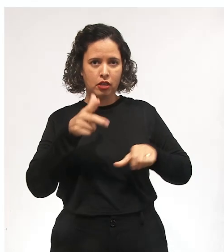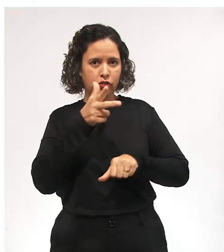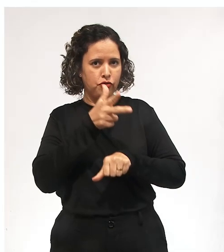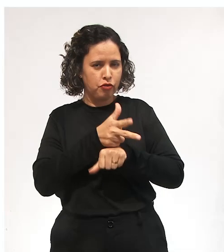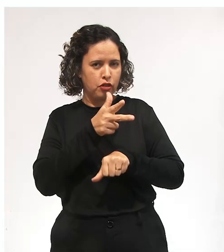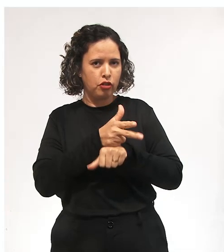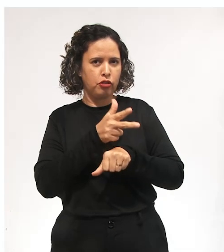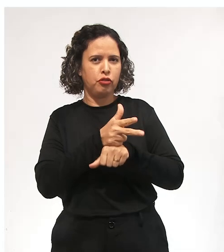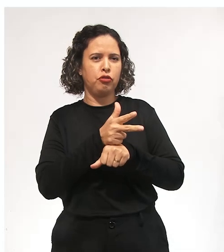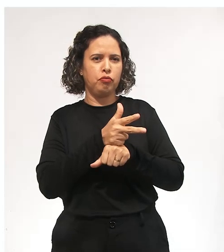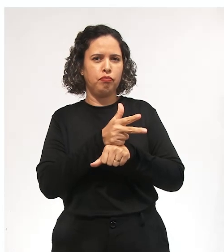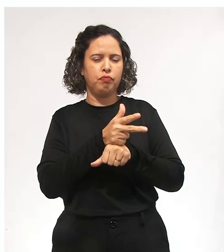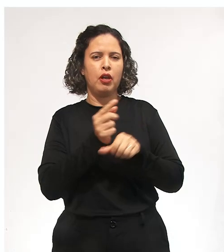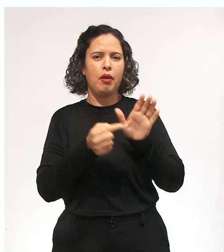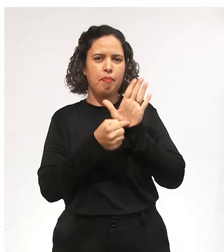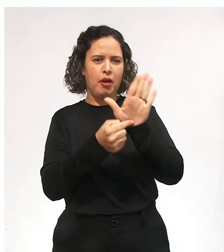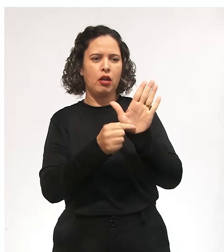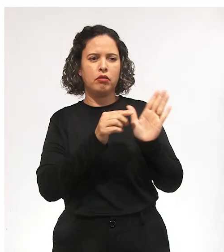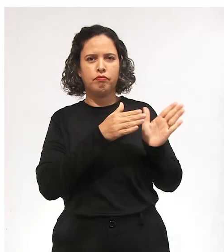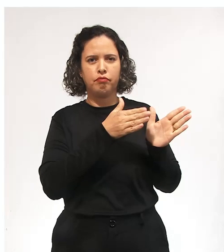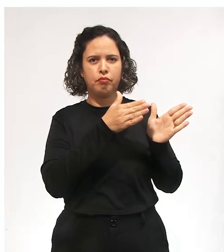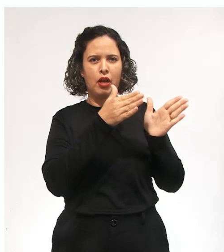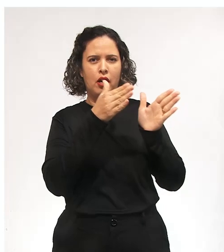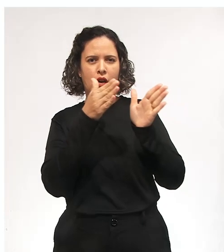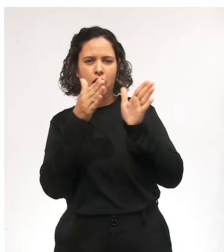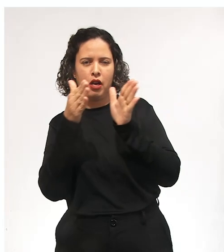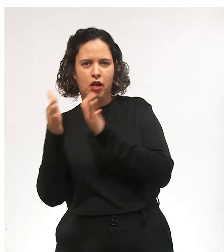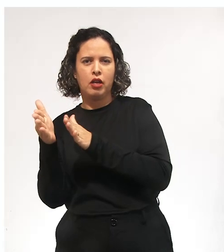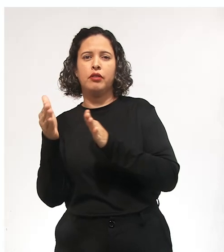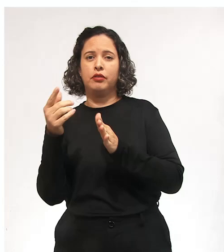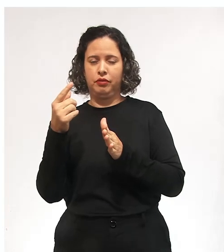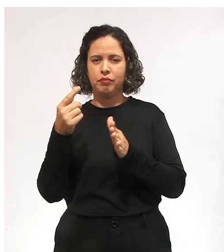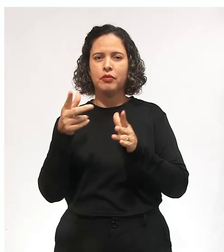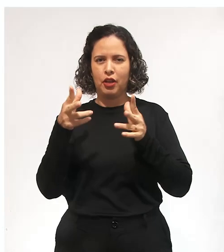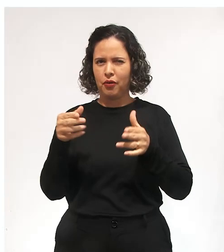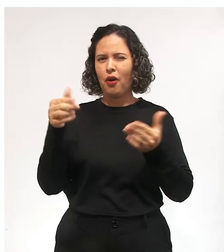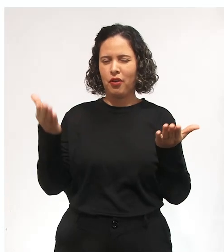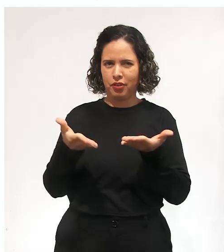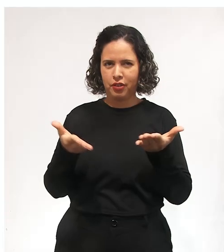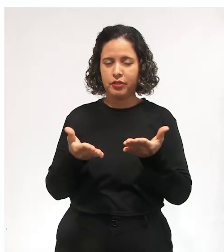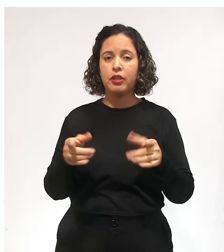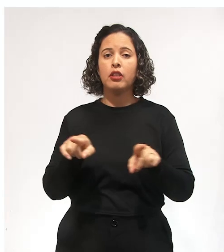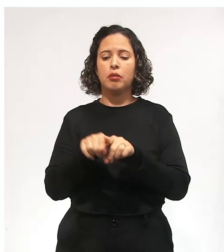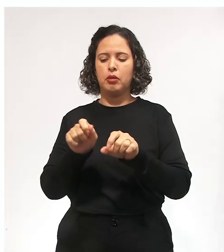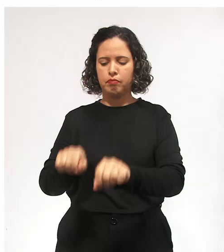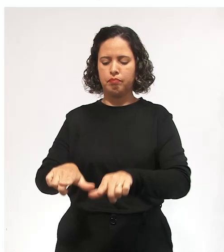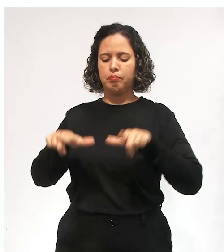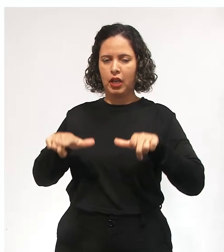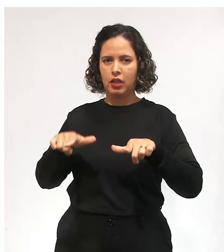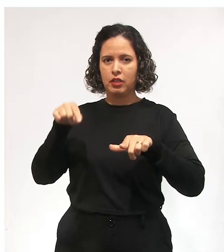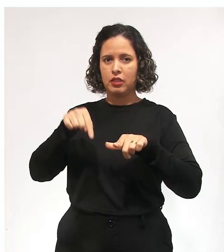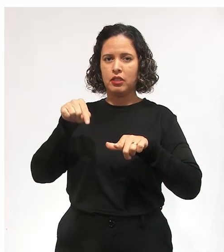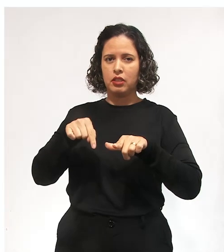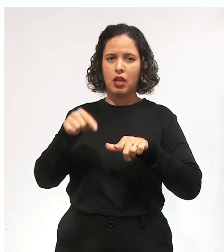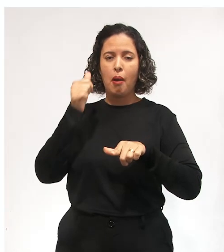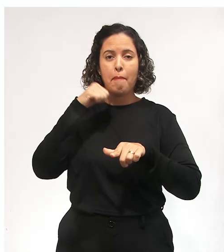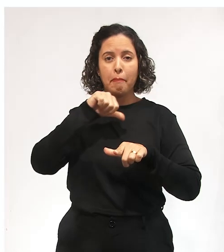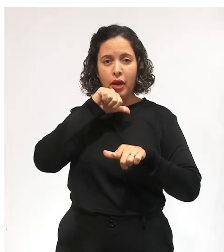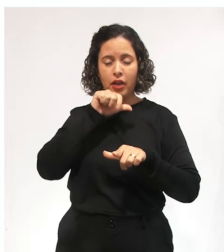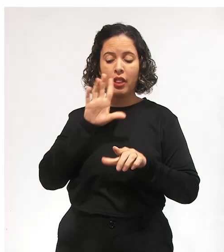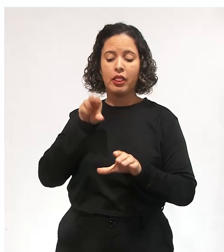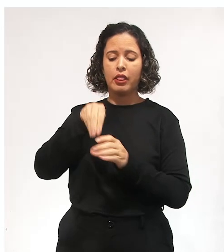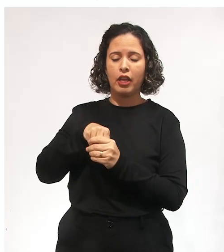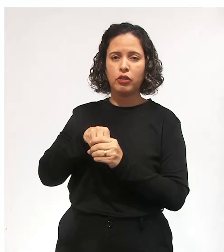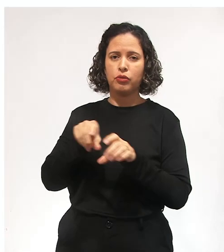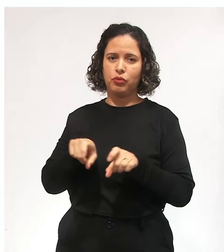para apresentar a imagem, essa imagem que a gente está vendo agora. Tenho a placa-mãe, que é uma placa dentro do